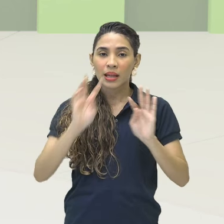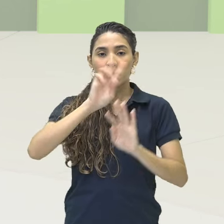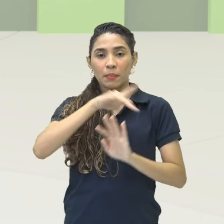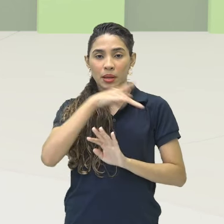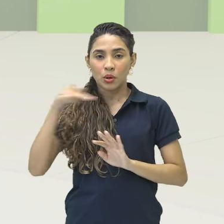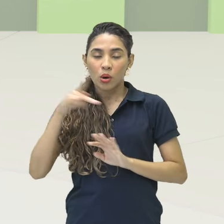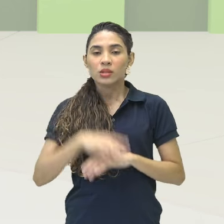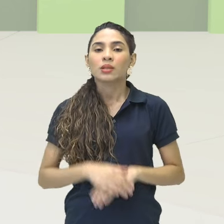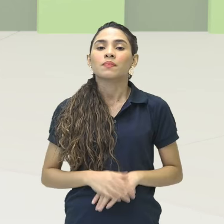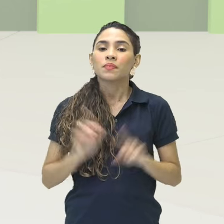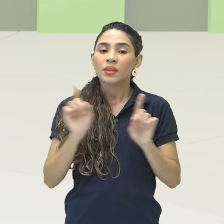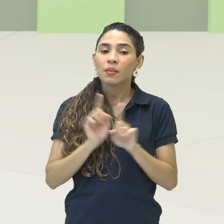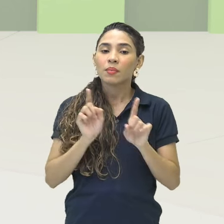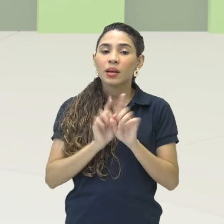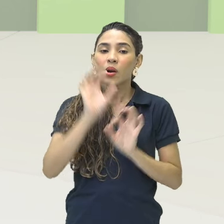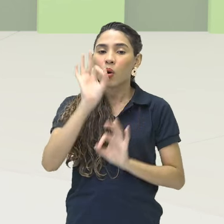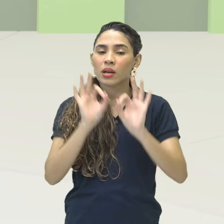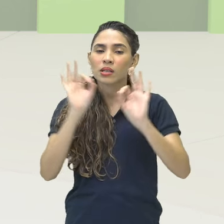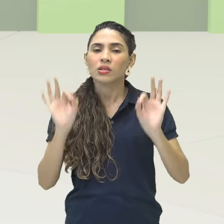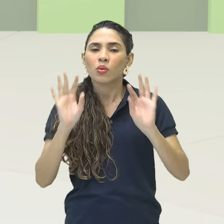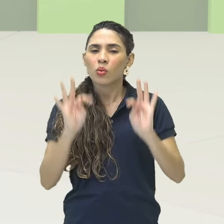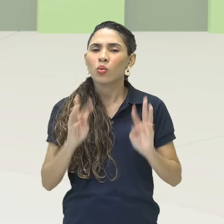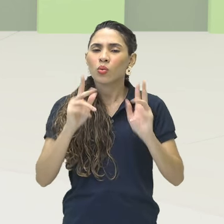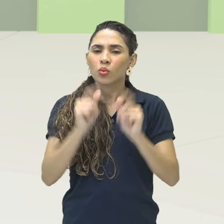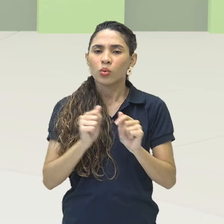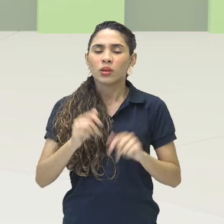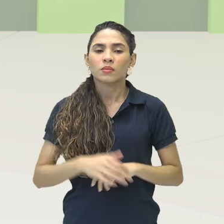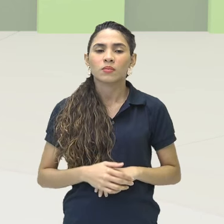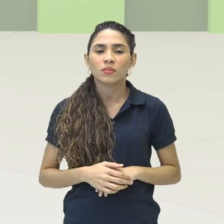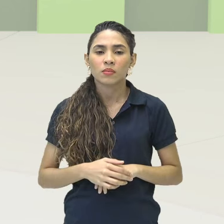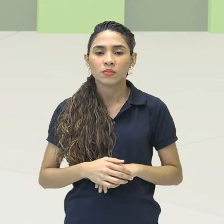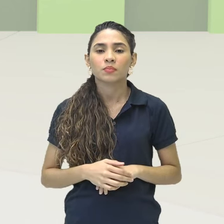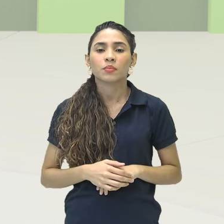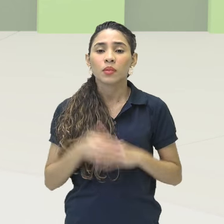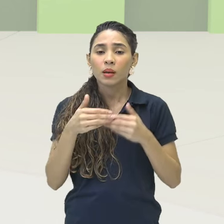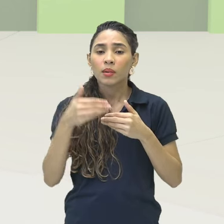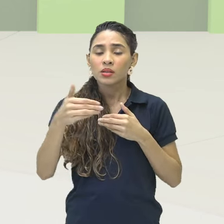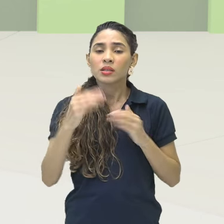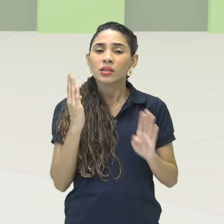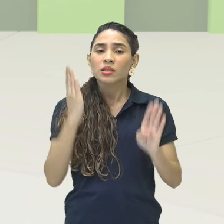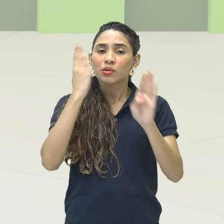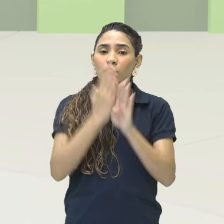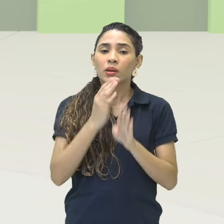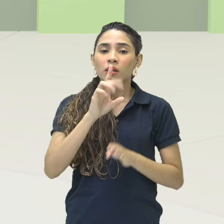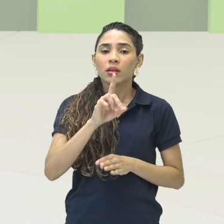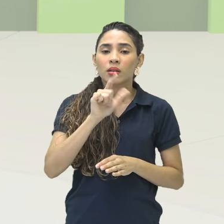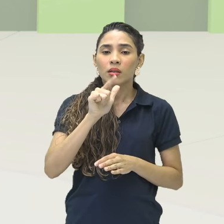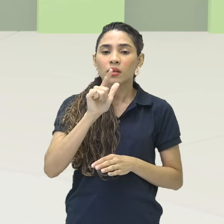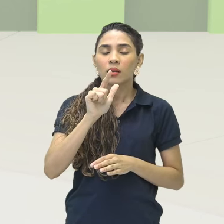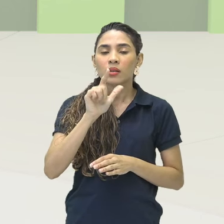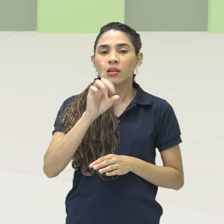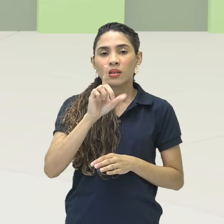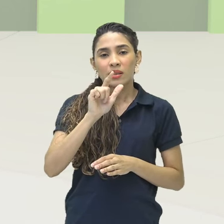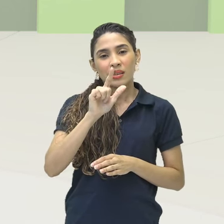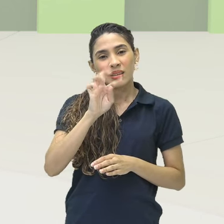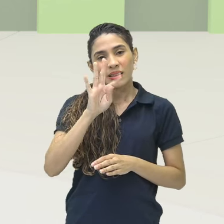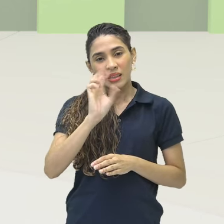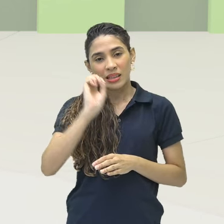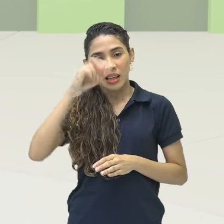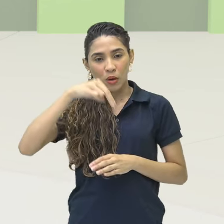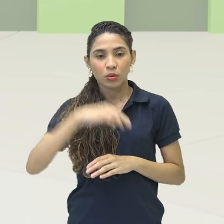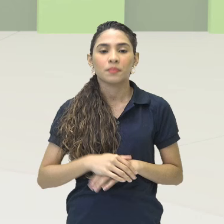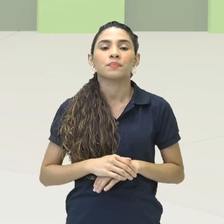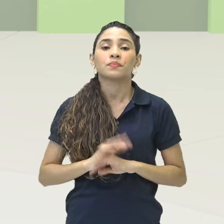periódica. Ele falou que organizou toda a tabela periódica, né? A partir das descobertas de Dalton, certo? Então,